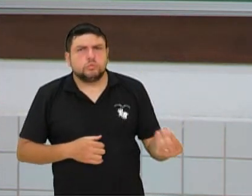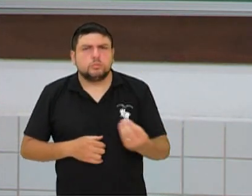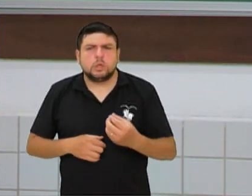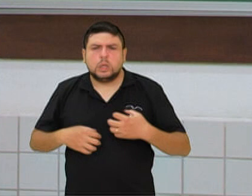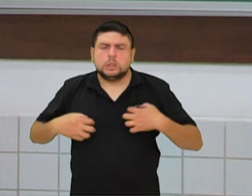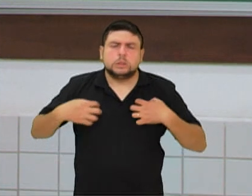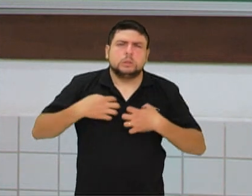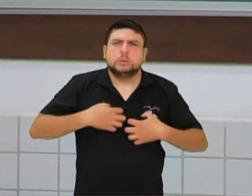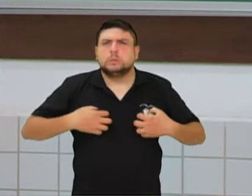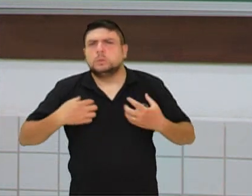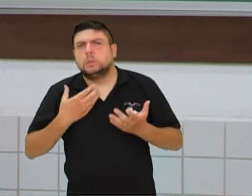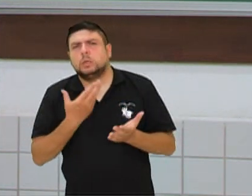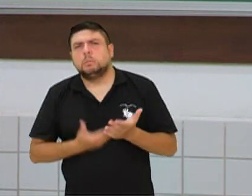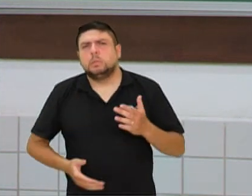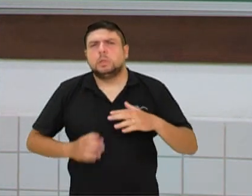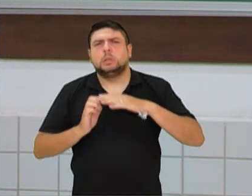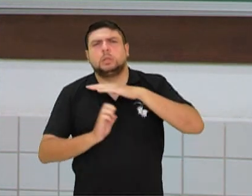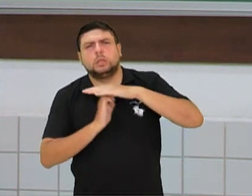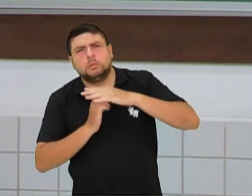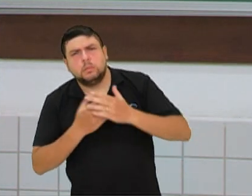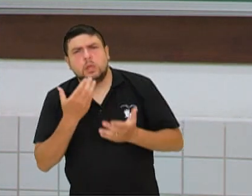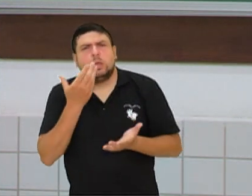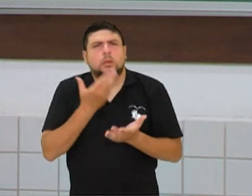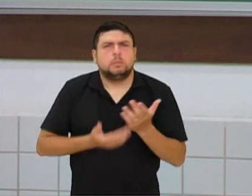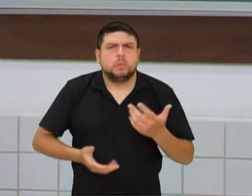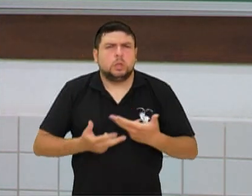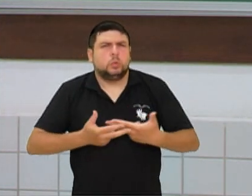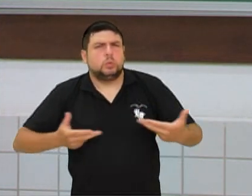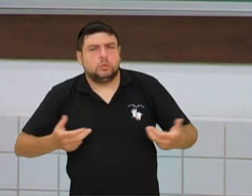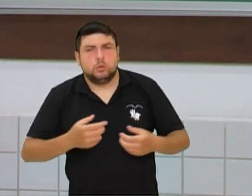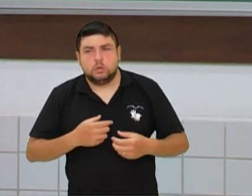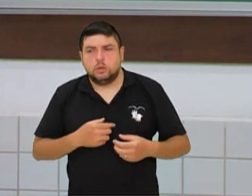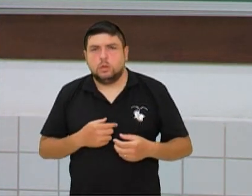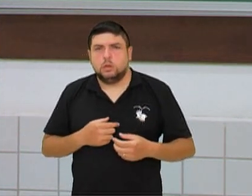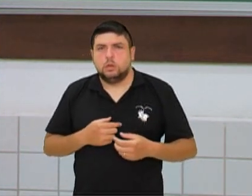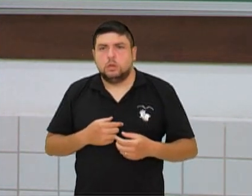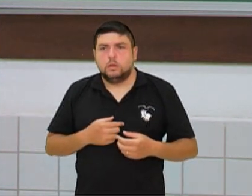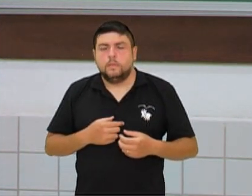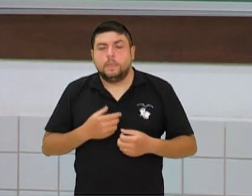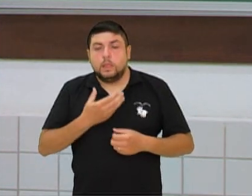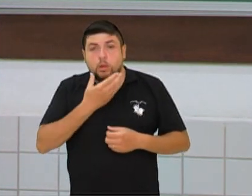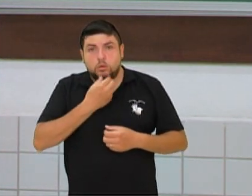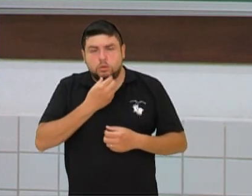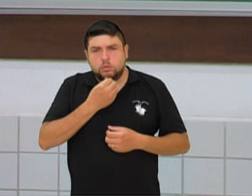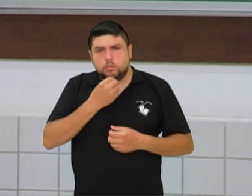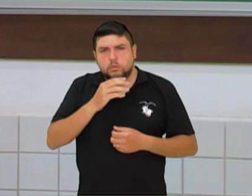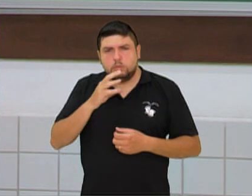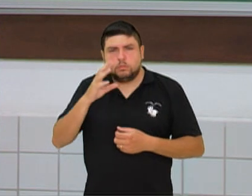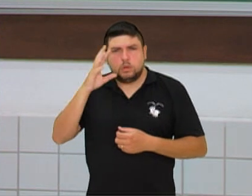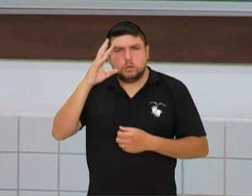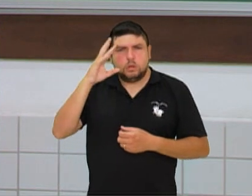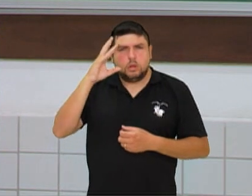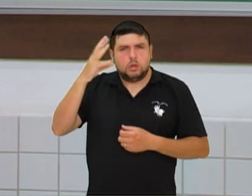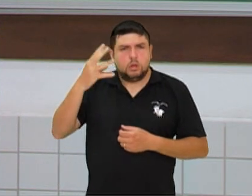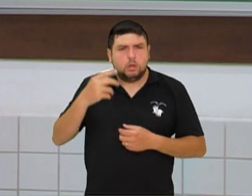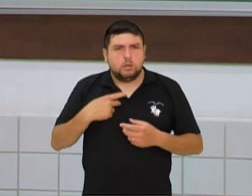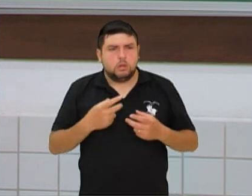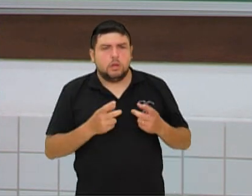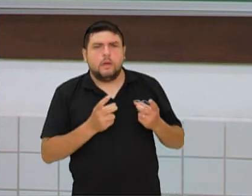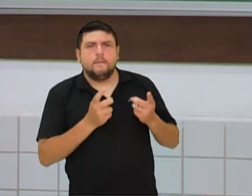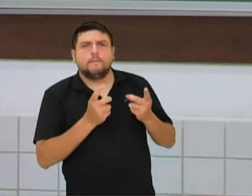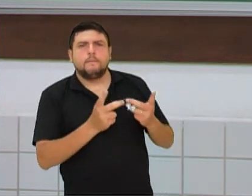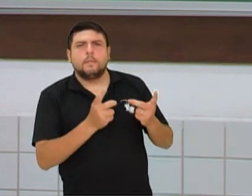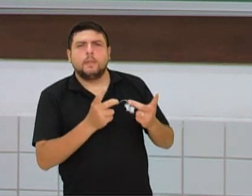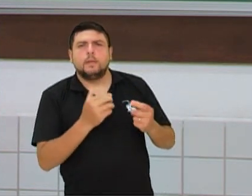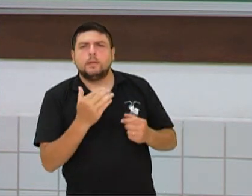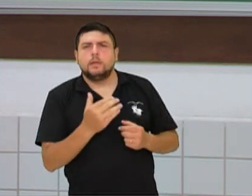perderam tudo, muitos acabavam se matando. Então ele resolveu vender vela para ganhar dinheiro à custa da morte das pessoas. E